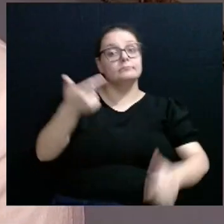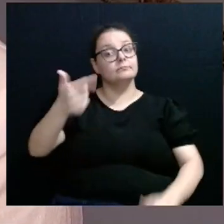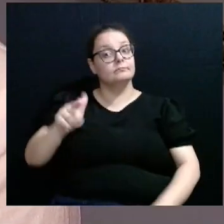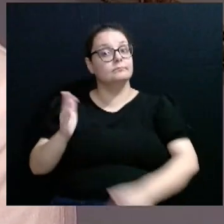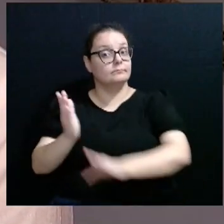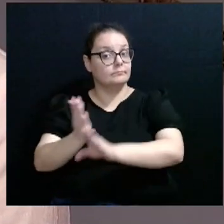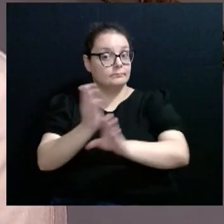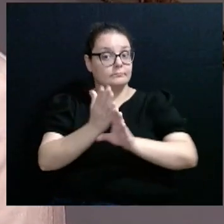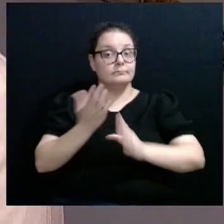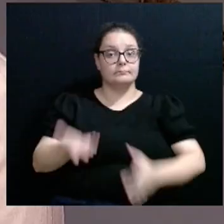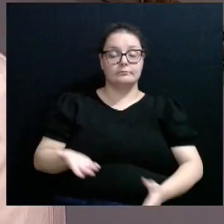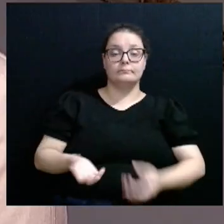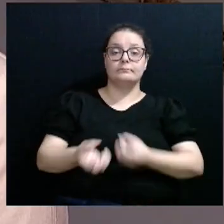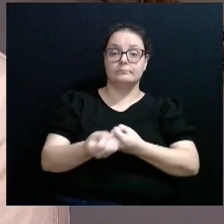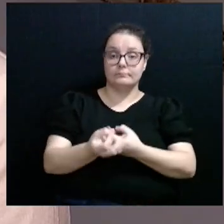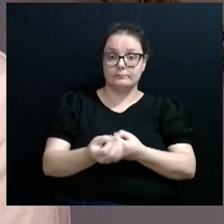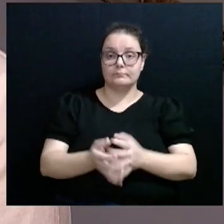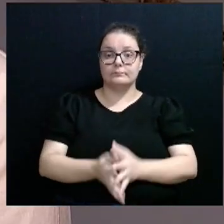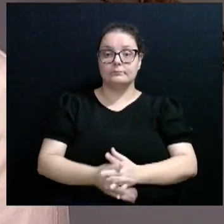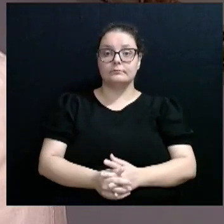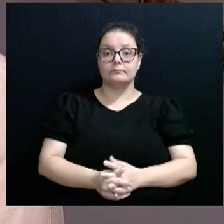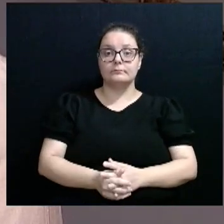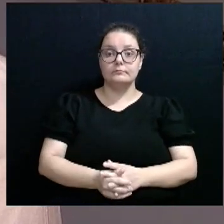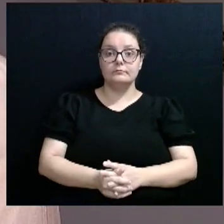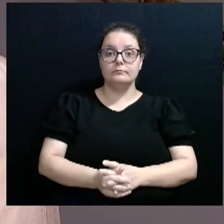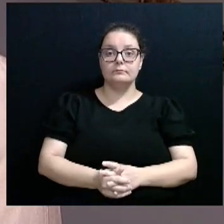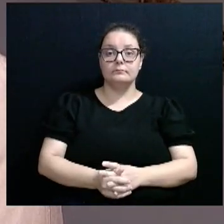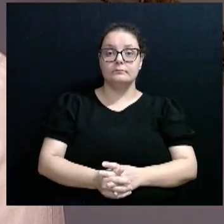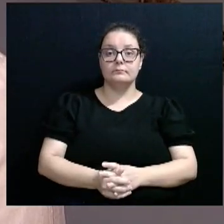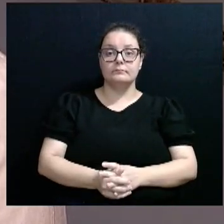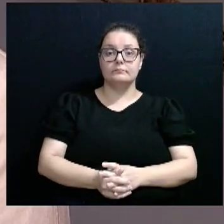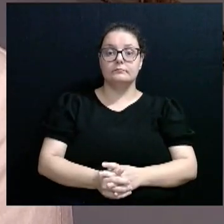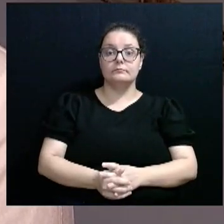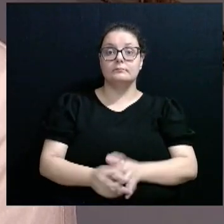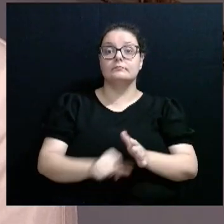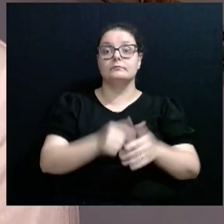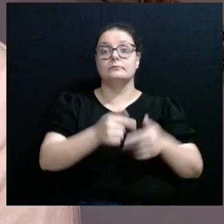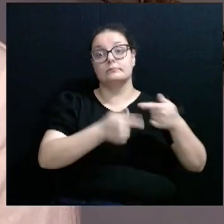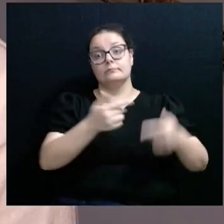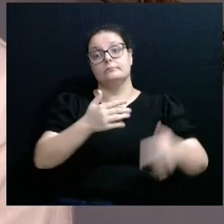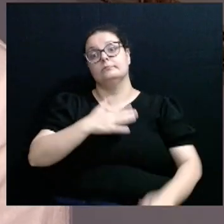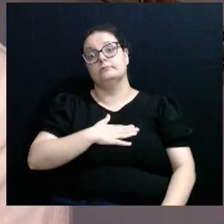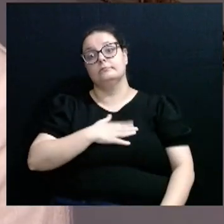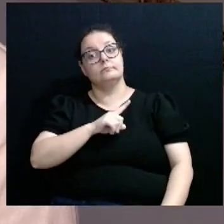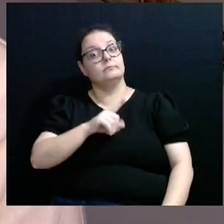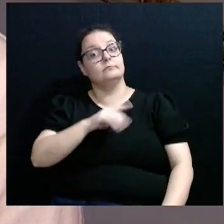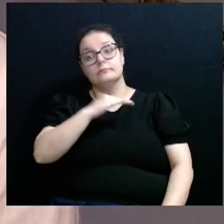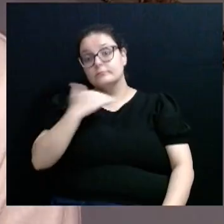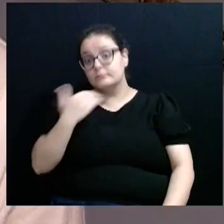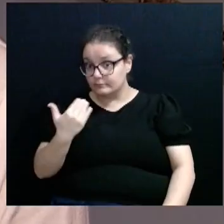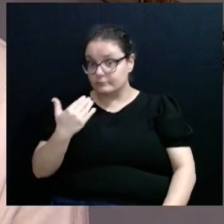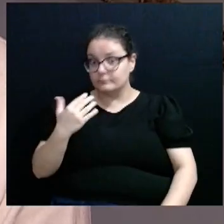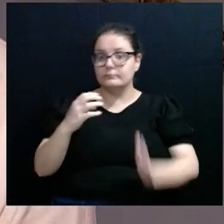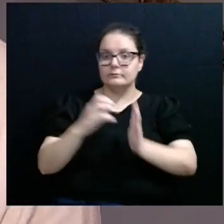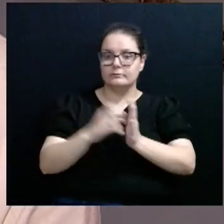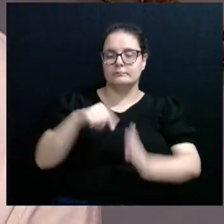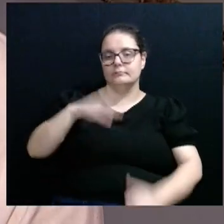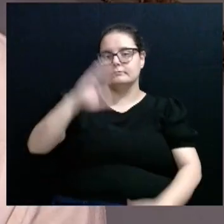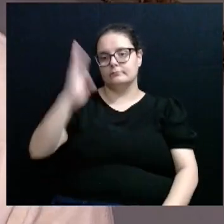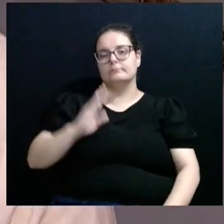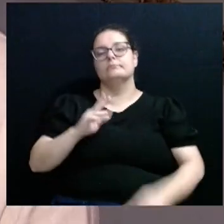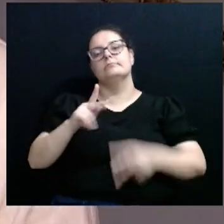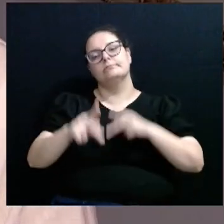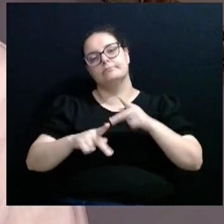que a minha geração pode ser a primeira geração a não morrer de AIDS no Brasil, mas a população que ainda morre são as